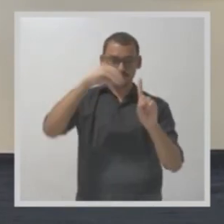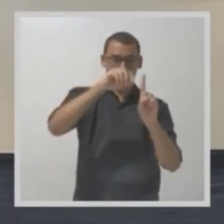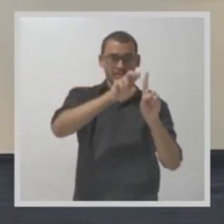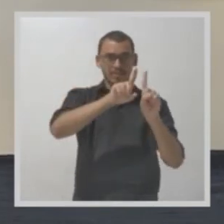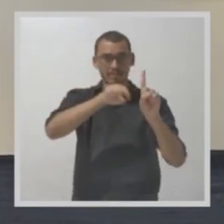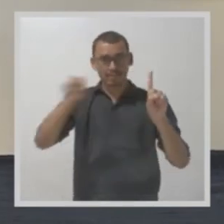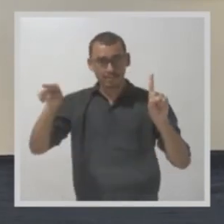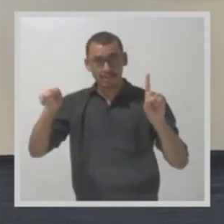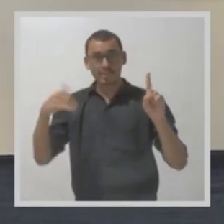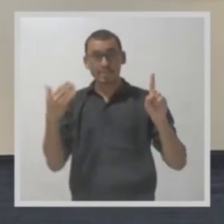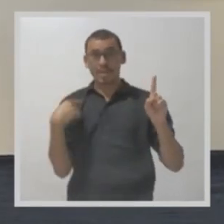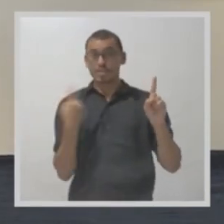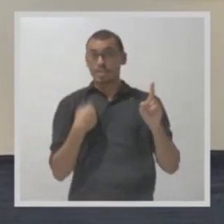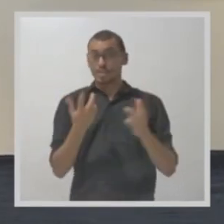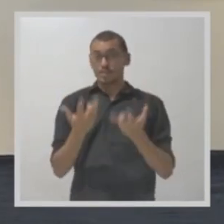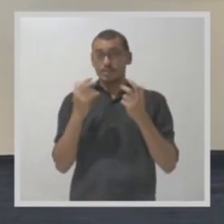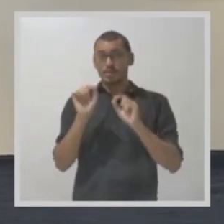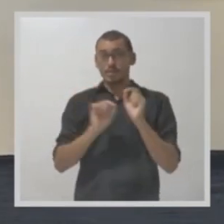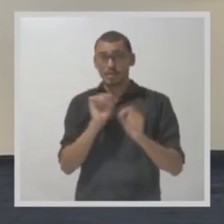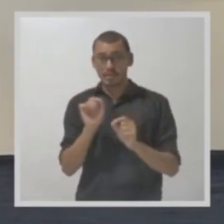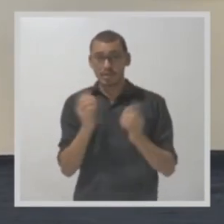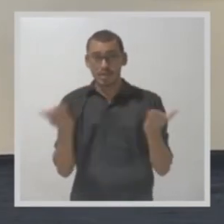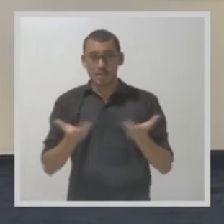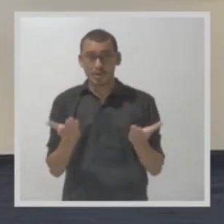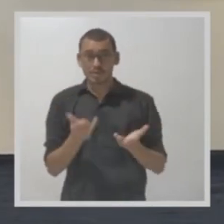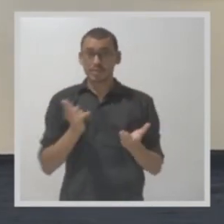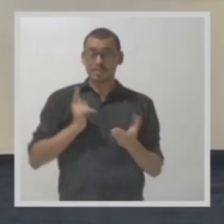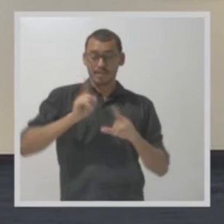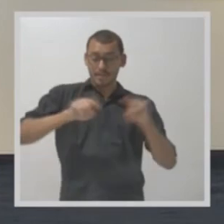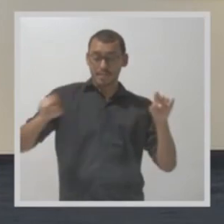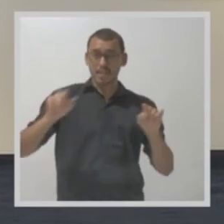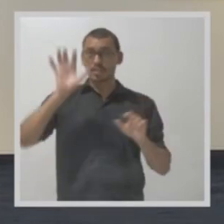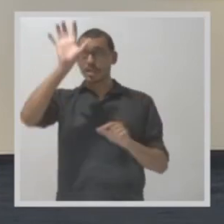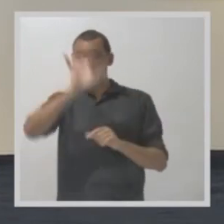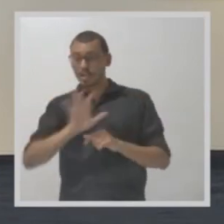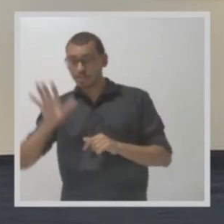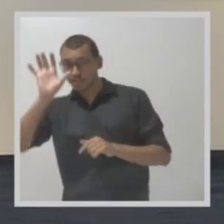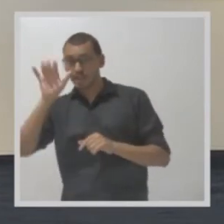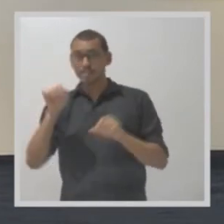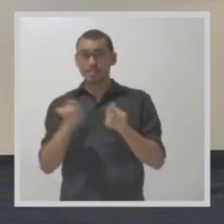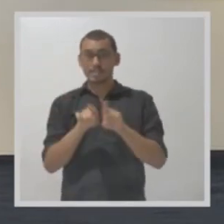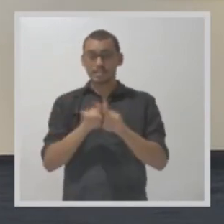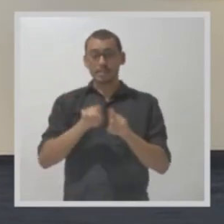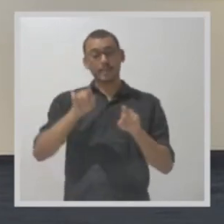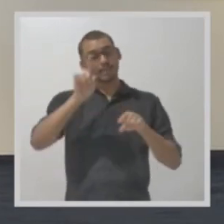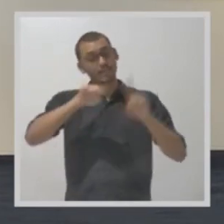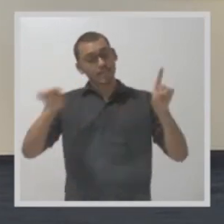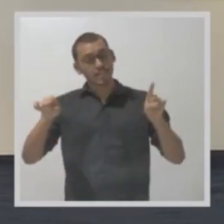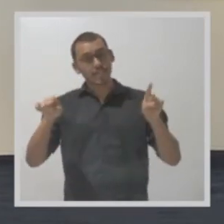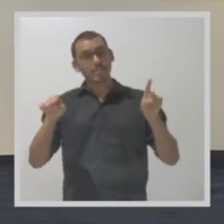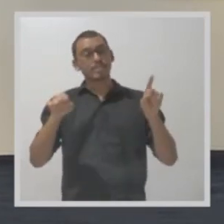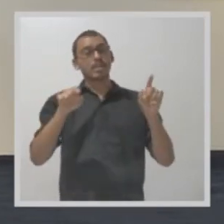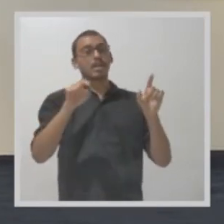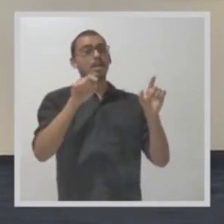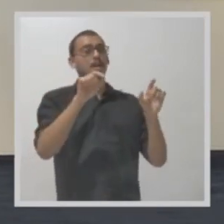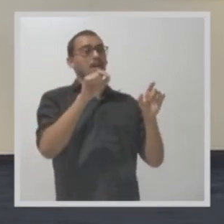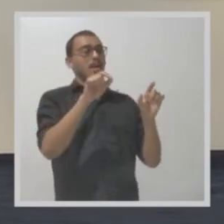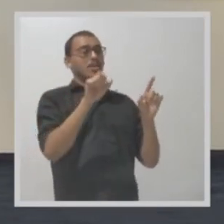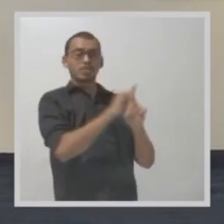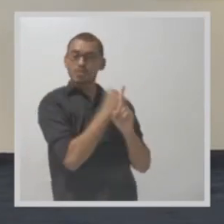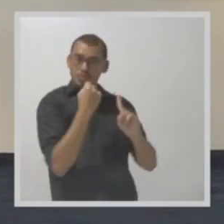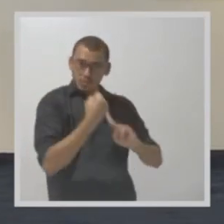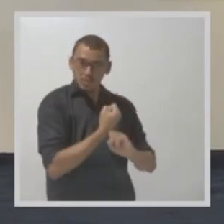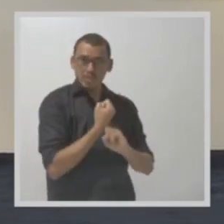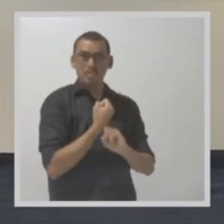nós vimos hoje apenas as variedades regionais e as variedades sociais, né? Dentro das variedades